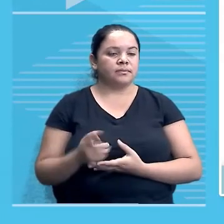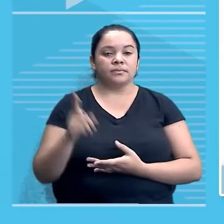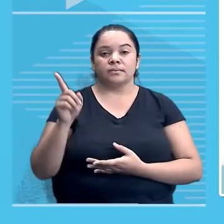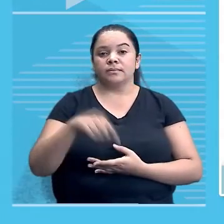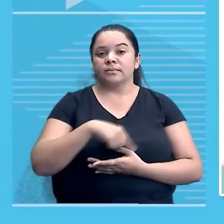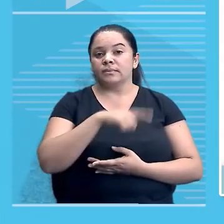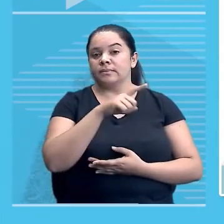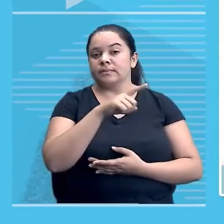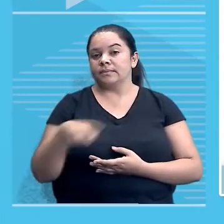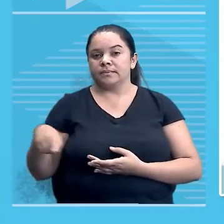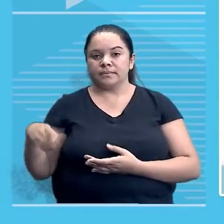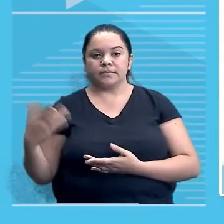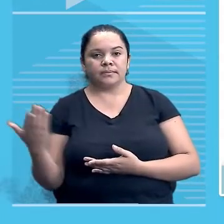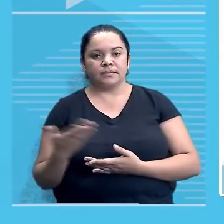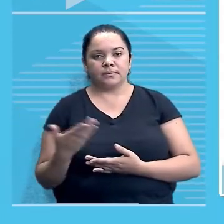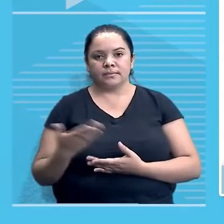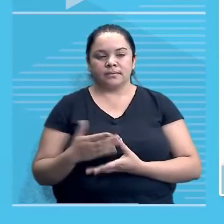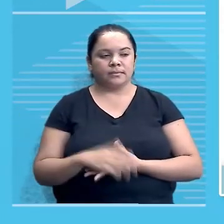Faço o quê, professor?